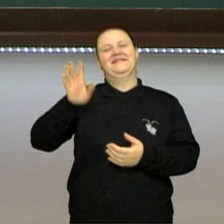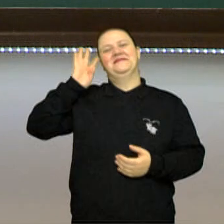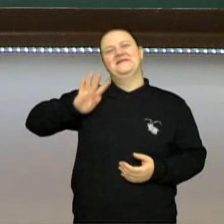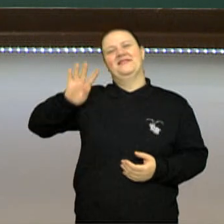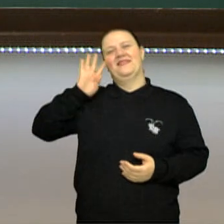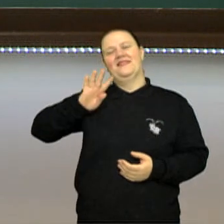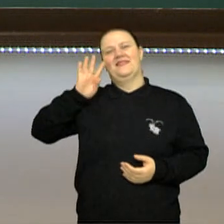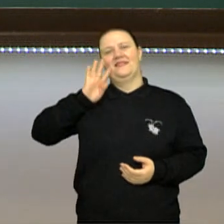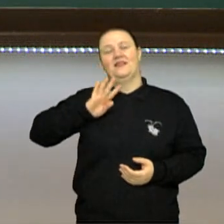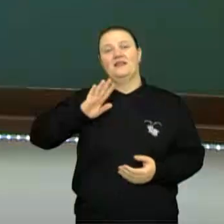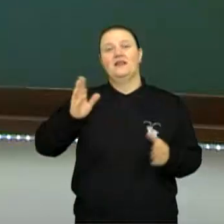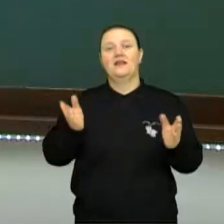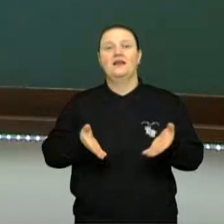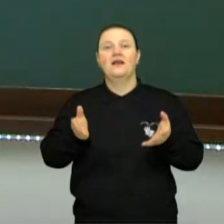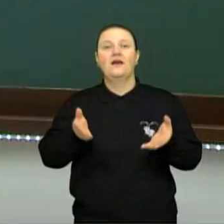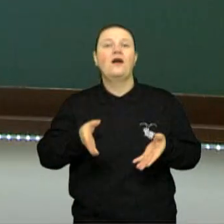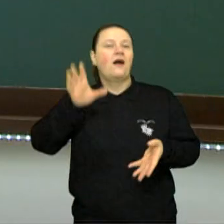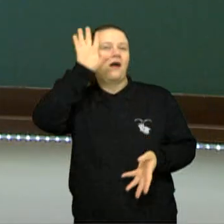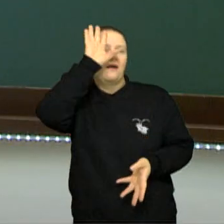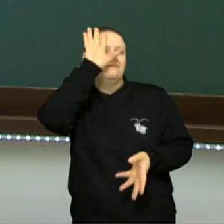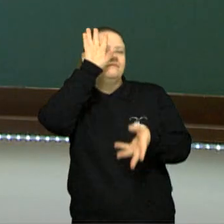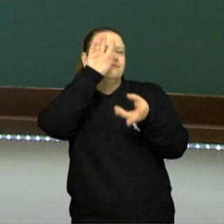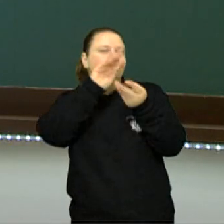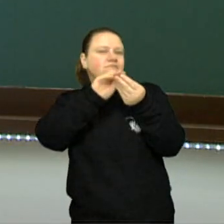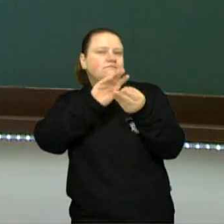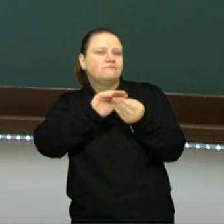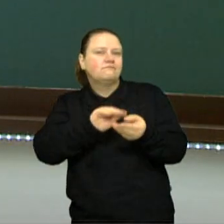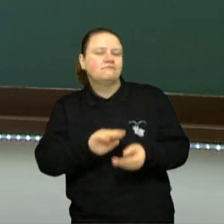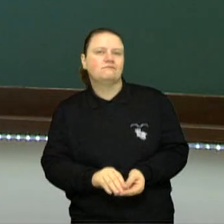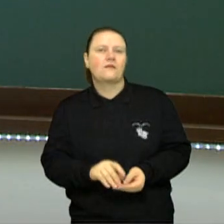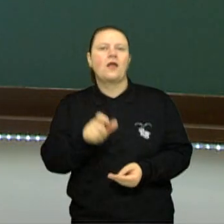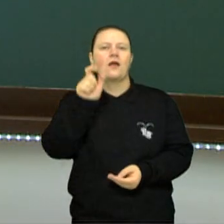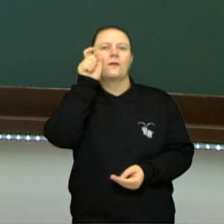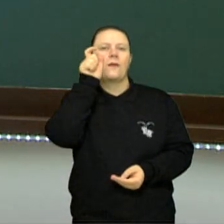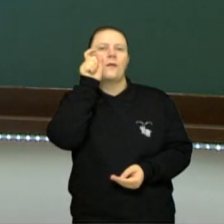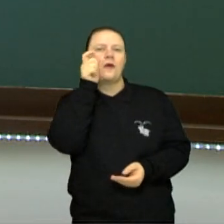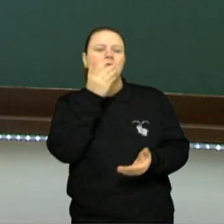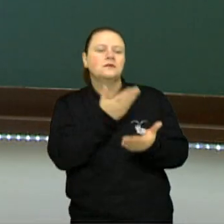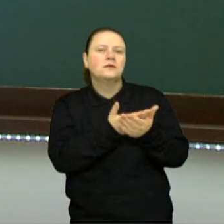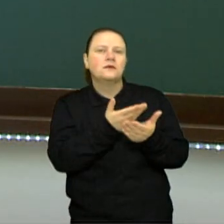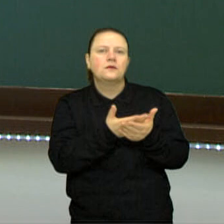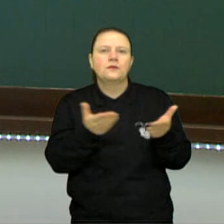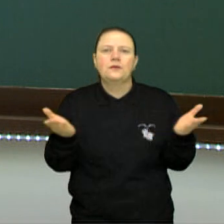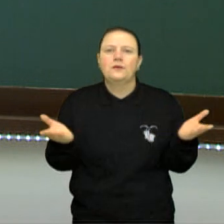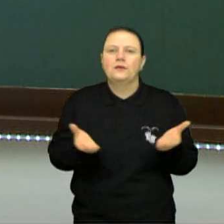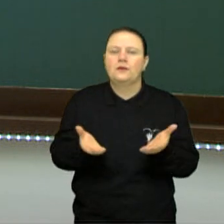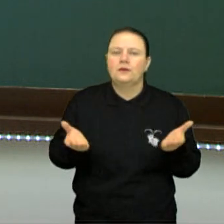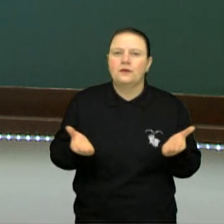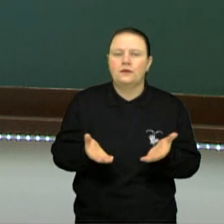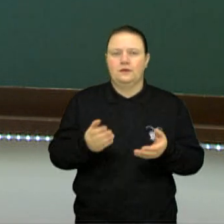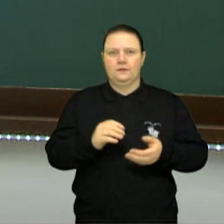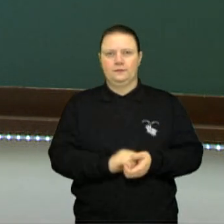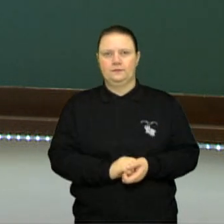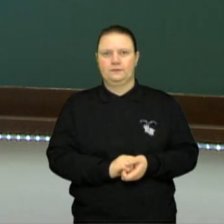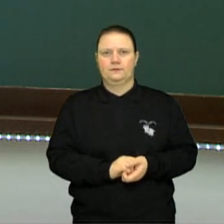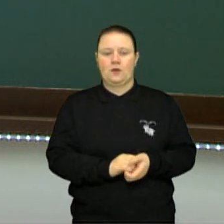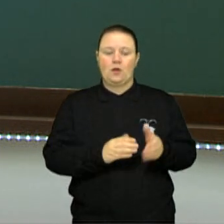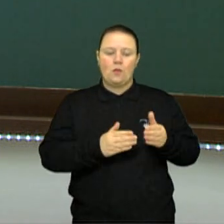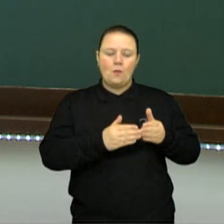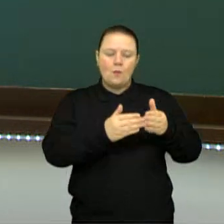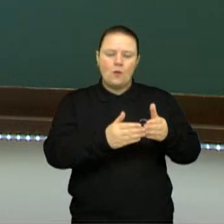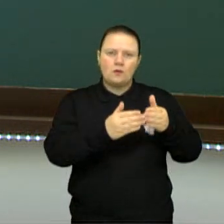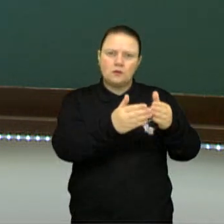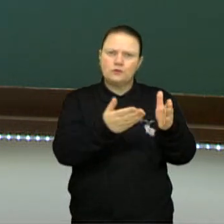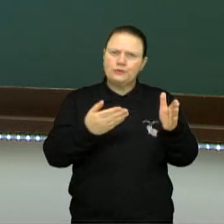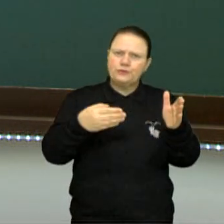Então, retomando, o que nós vimos na aula de hoje, nesse vídeo, né? Nesse vídeo nós vimos que quando os portugueses aqui chegaram,